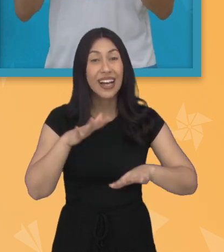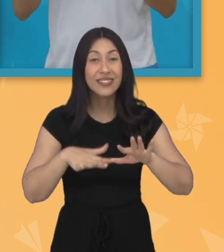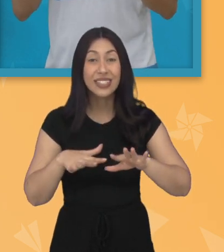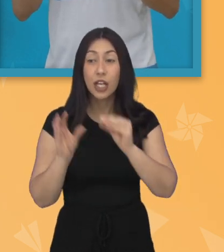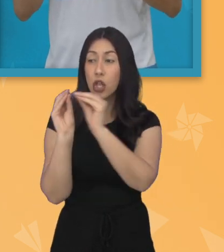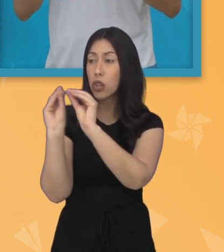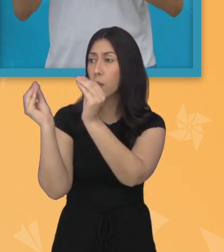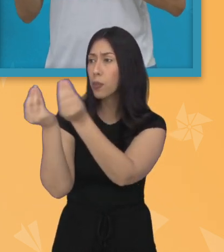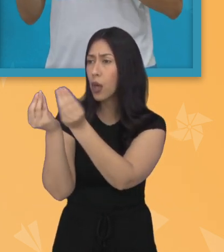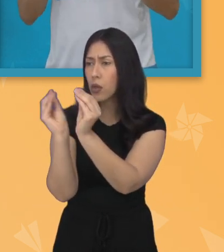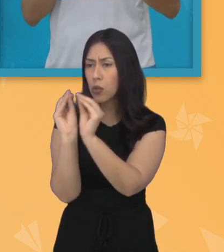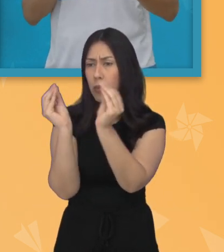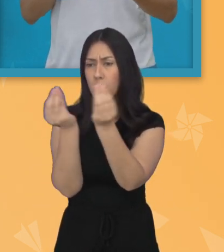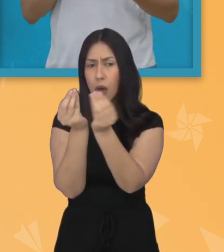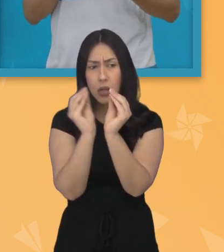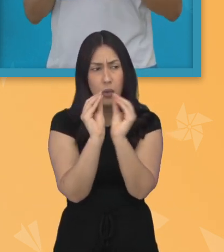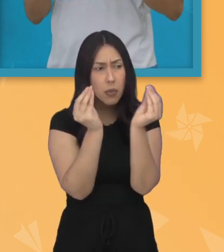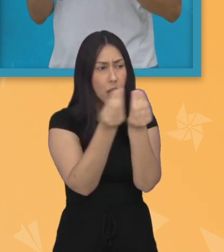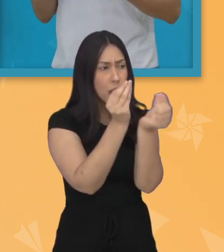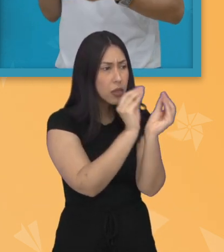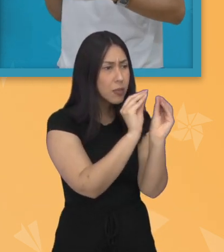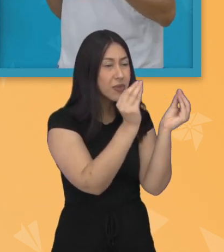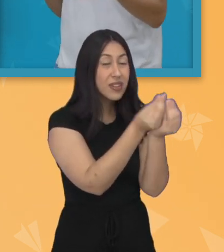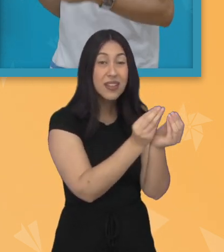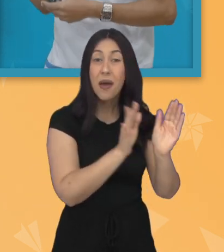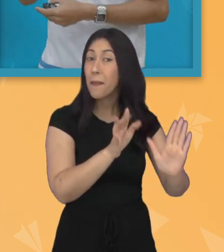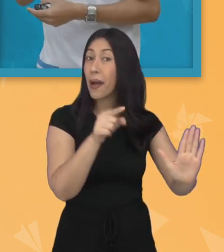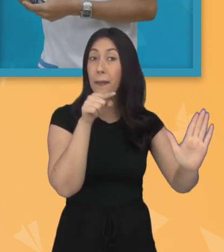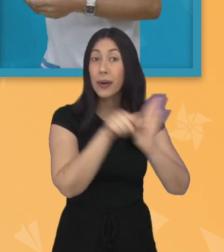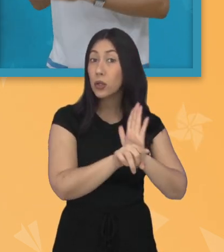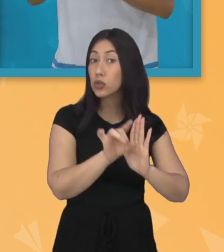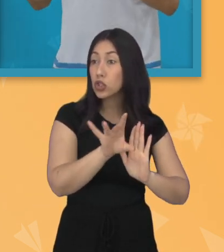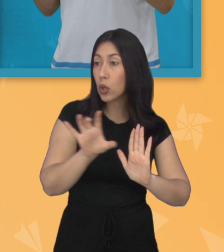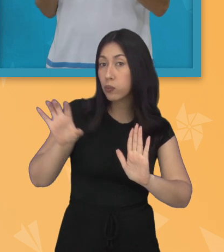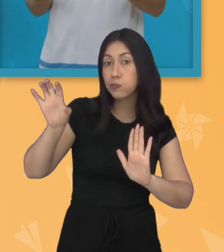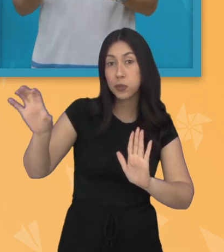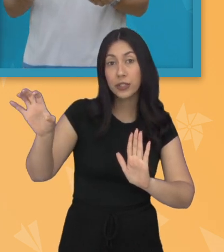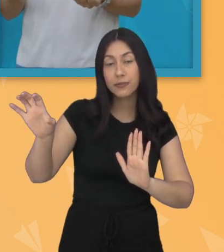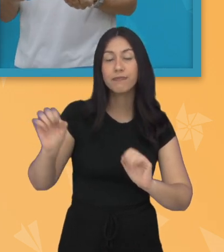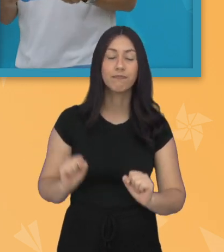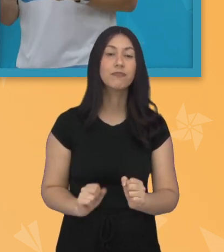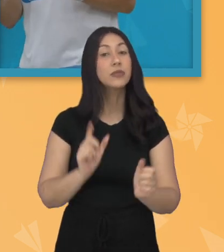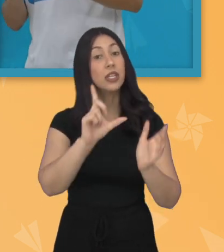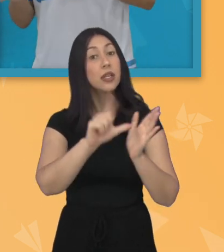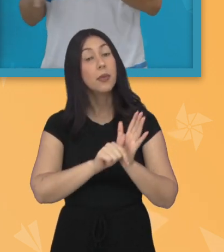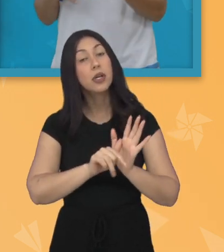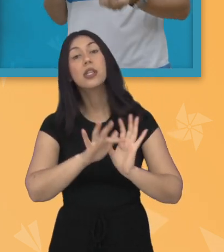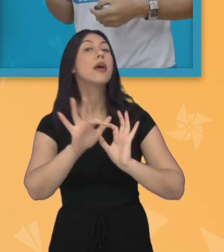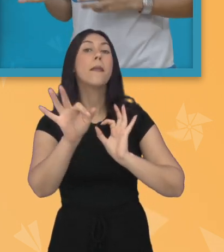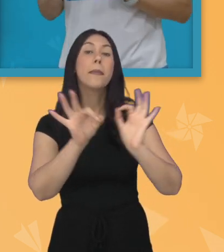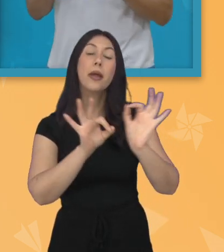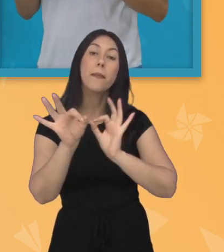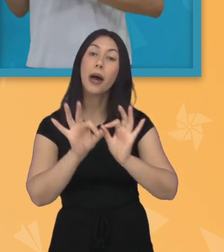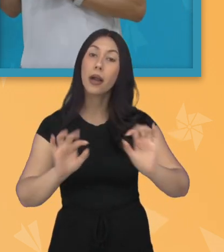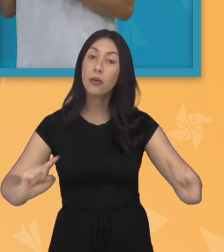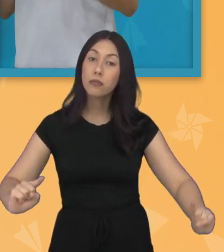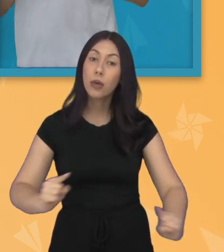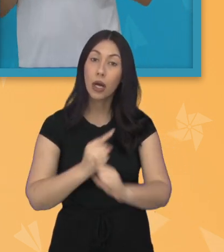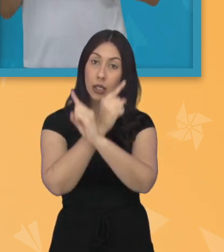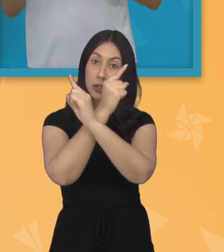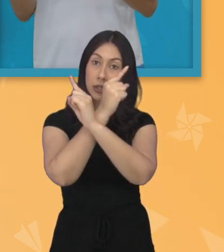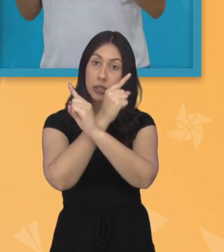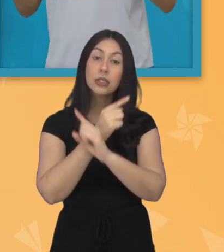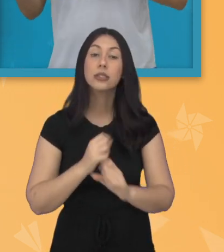todas as partes que estão ali envolvidas, em alguns casos. Depois, monte a regra de 3, é a parte que geralmente define